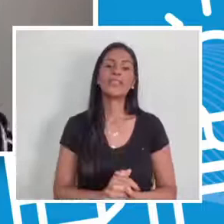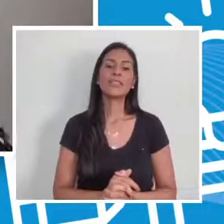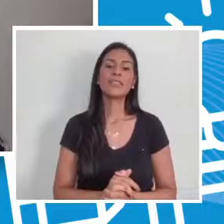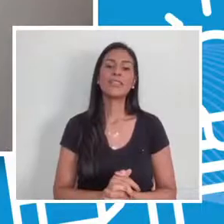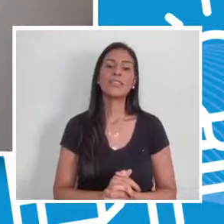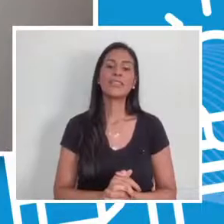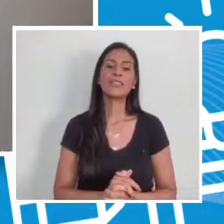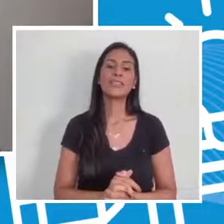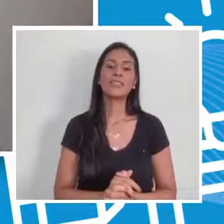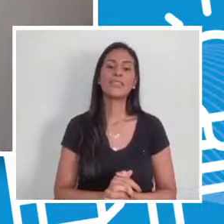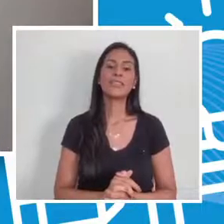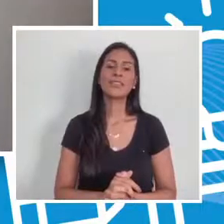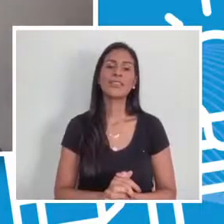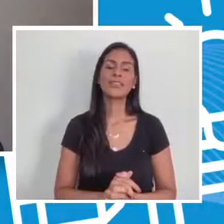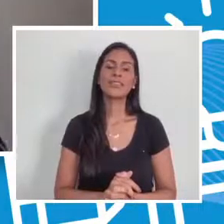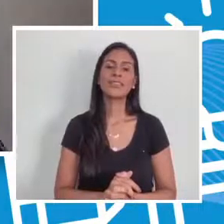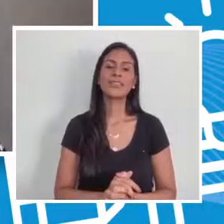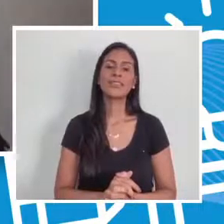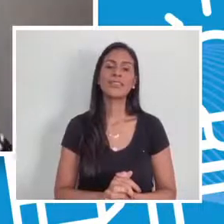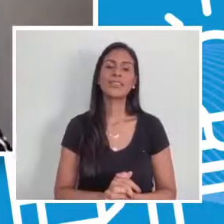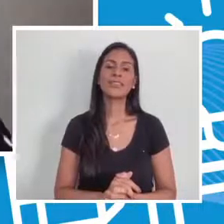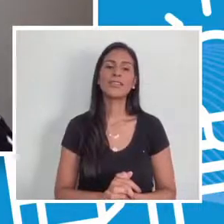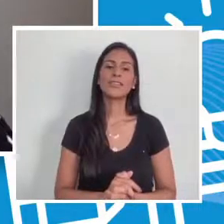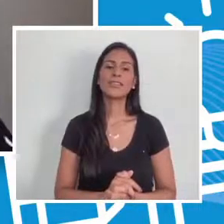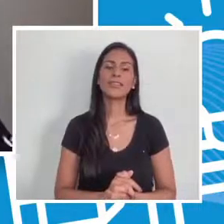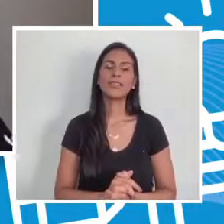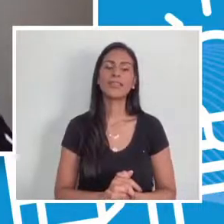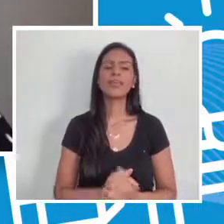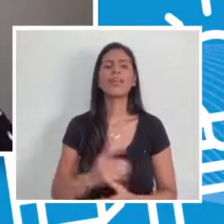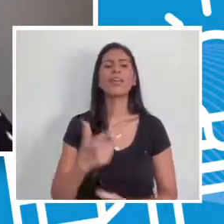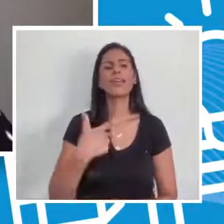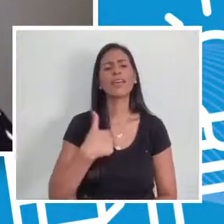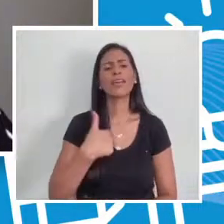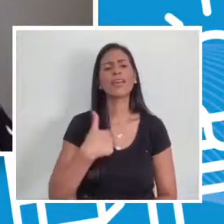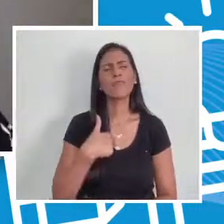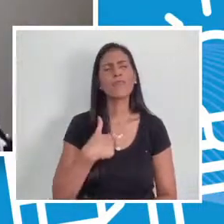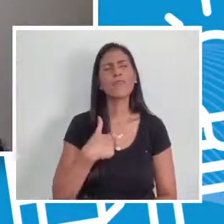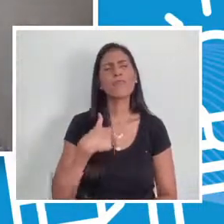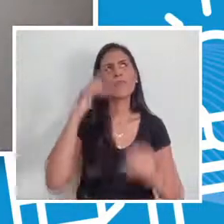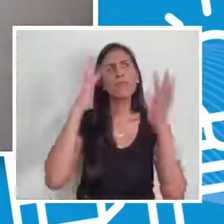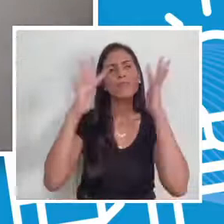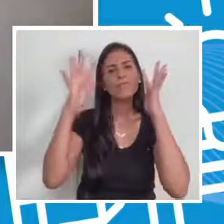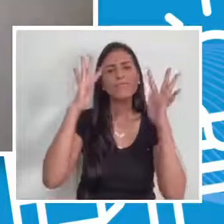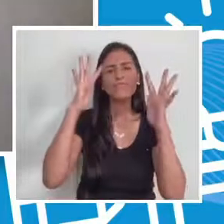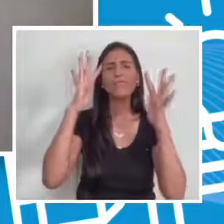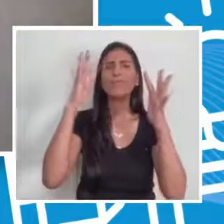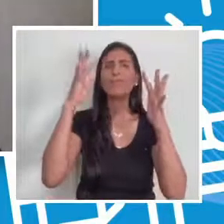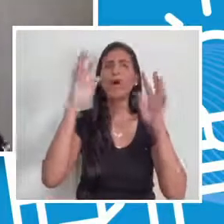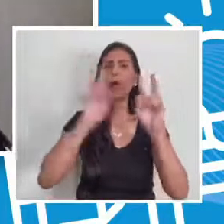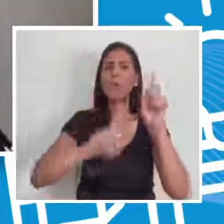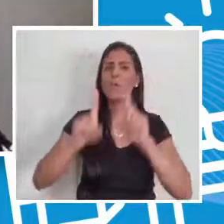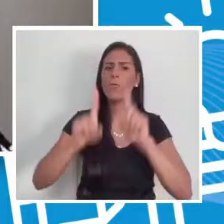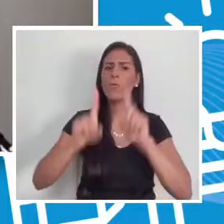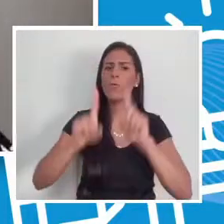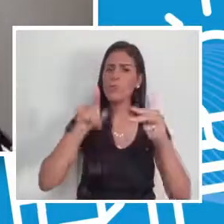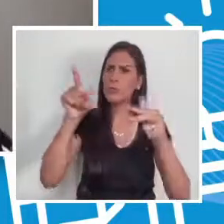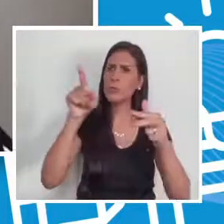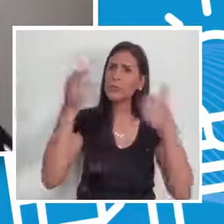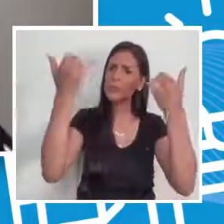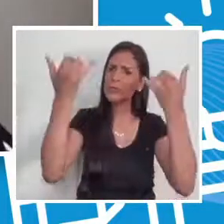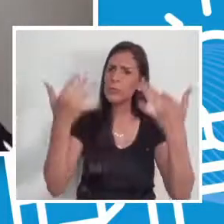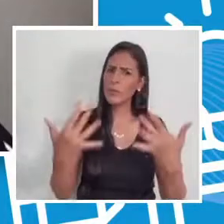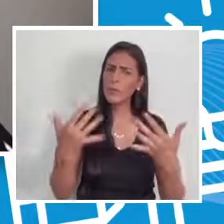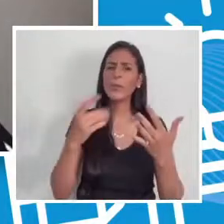Fiz uma compreensão das coisas que você chama a atenção. Acho que primeiro tem uma parte bastante complexa,